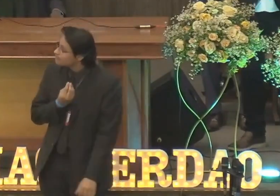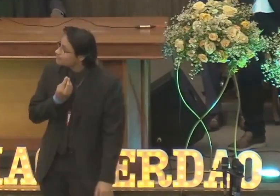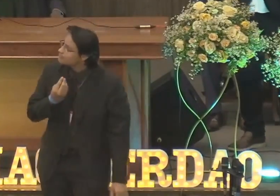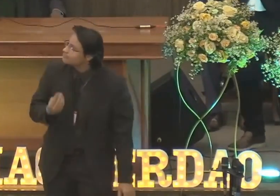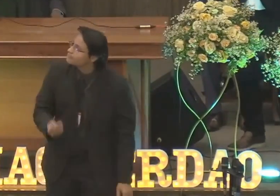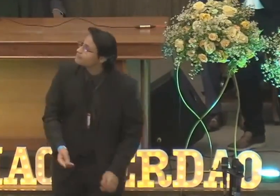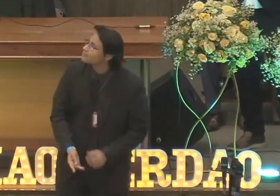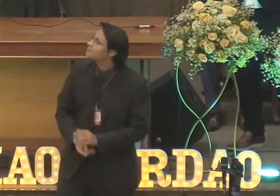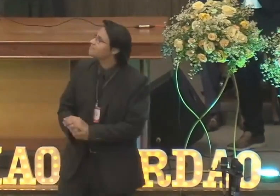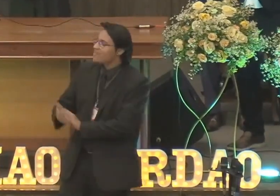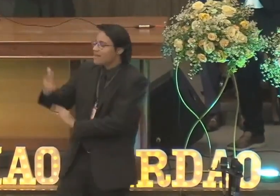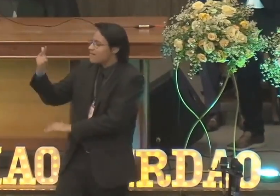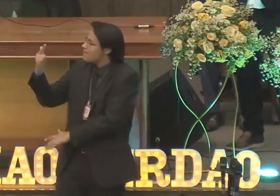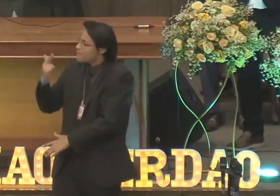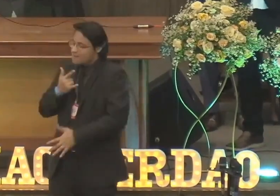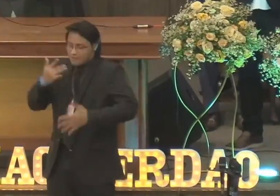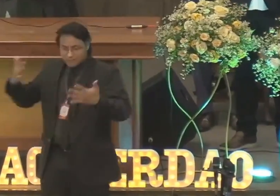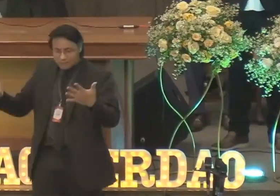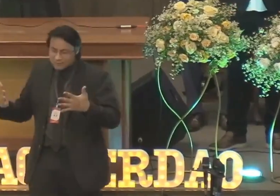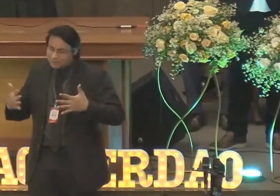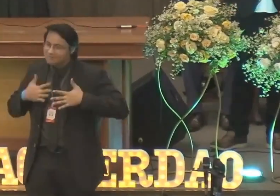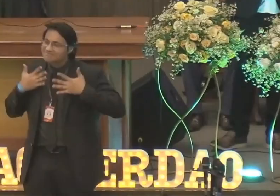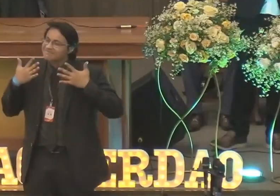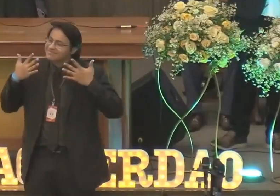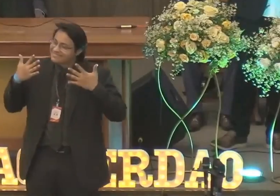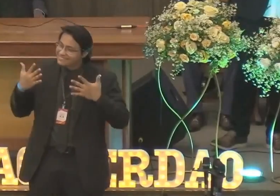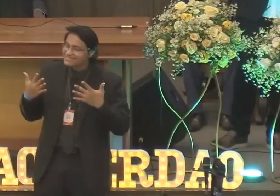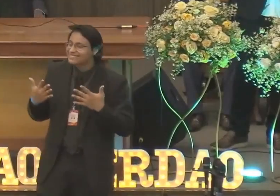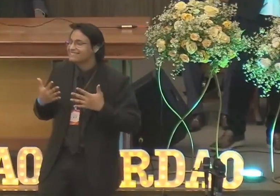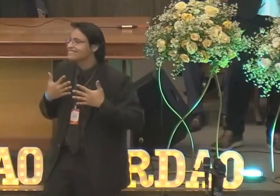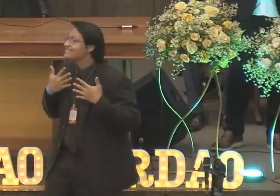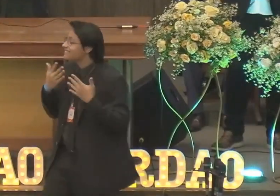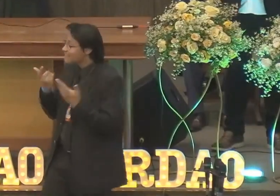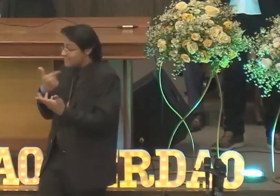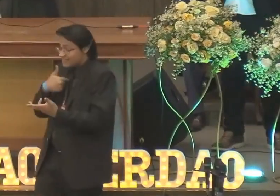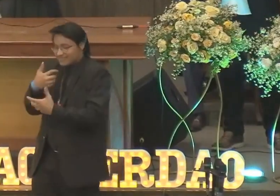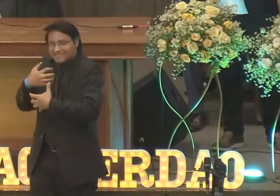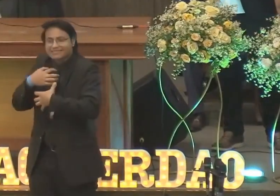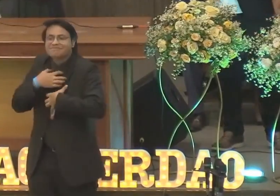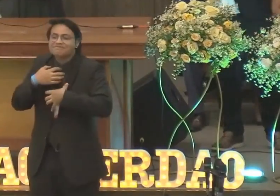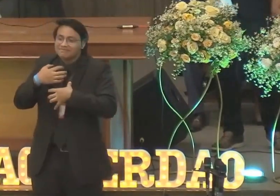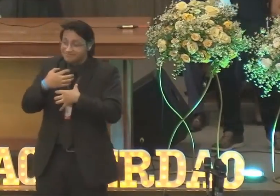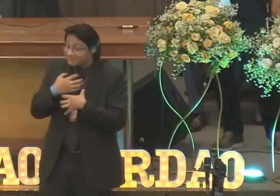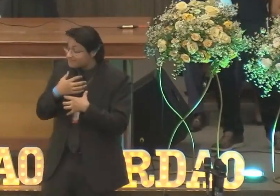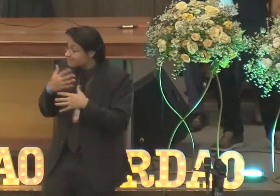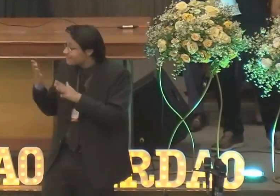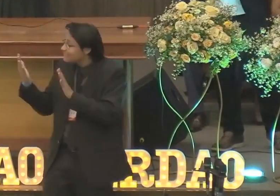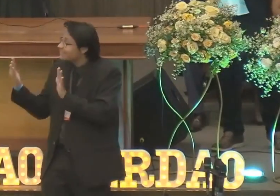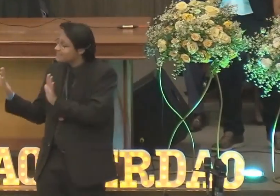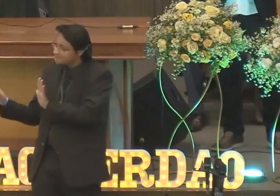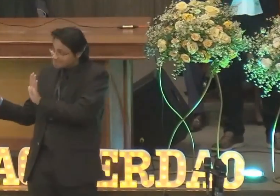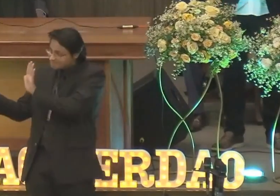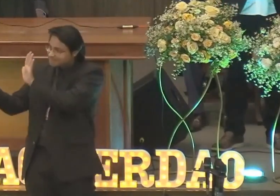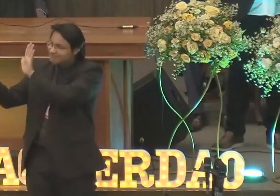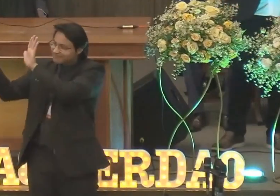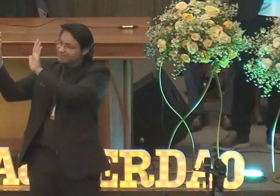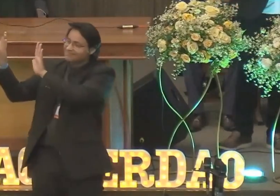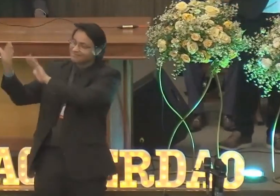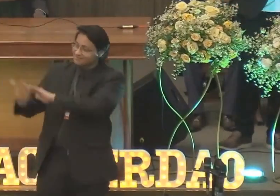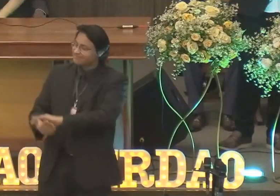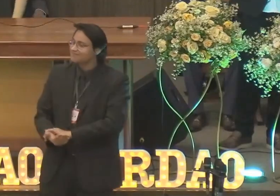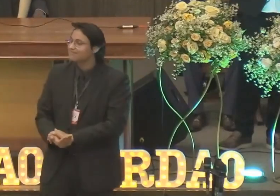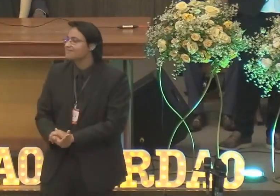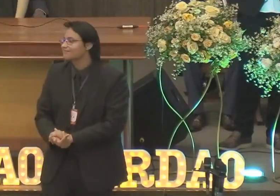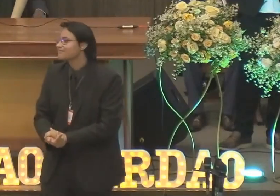amor me surpreenda, quero sentir sua presença